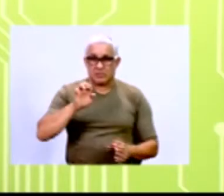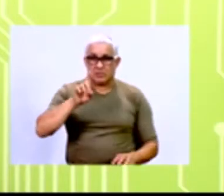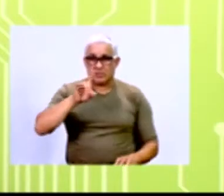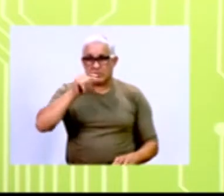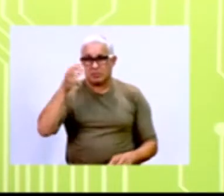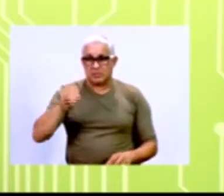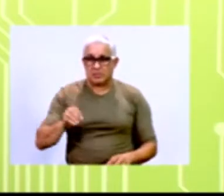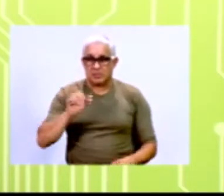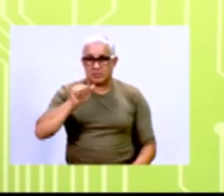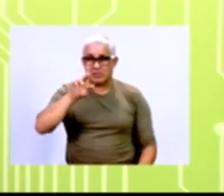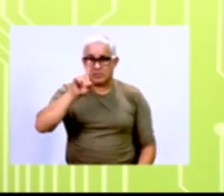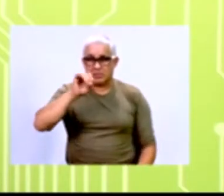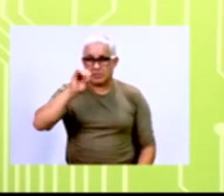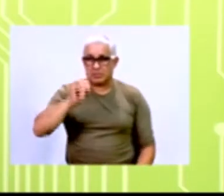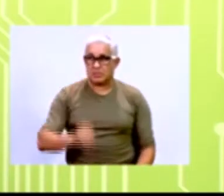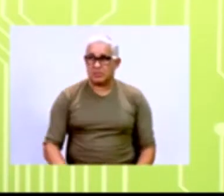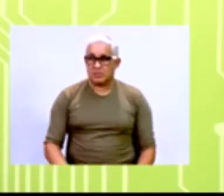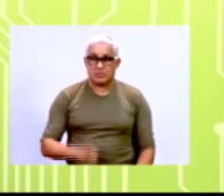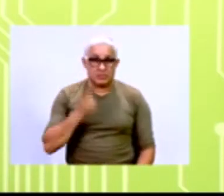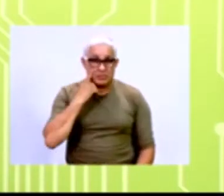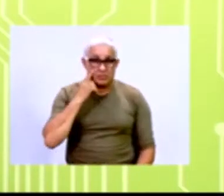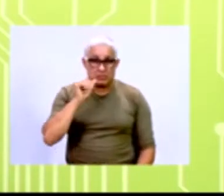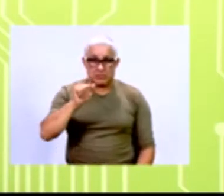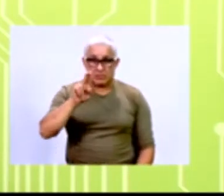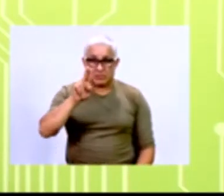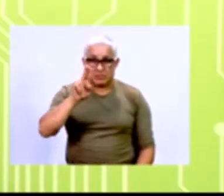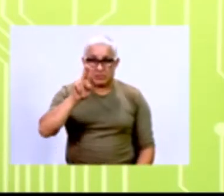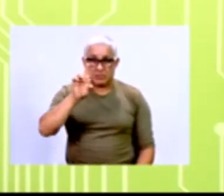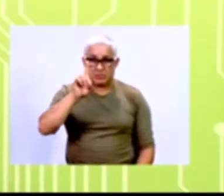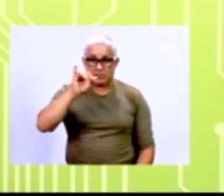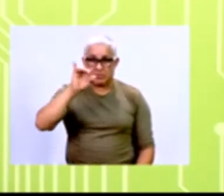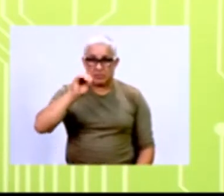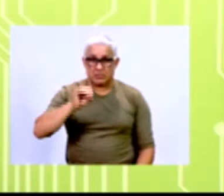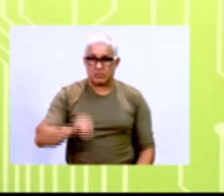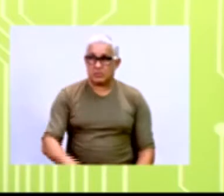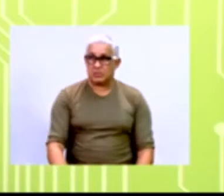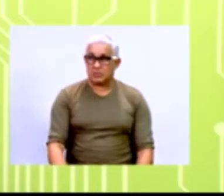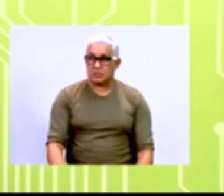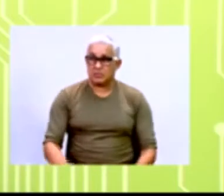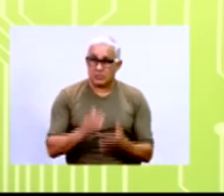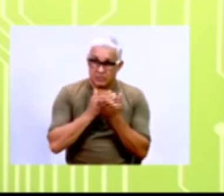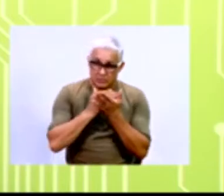áudio. Então vamos lá, vamos começar.